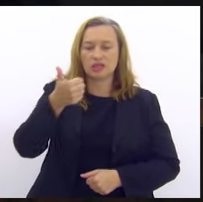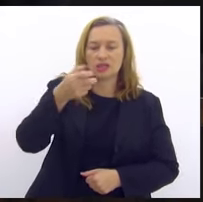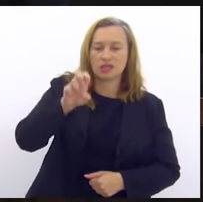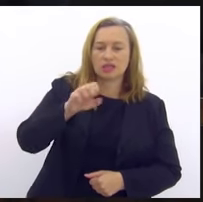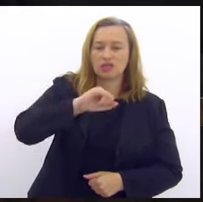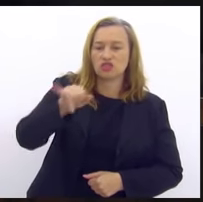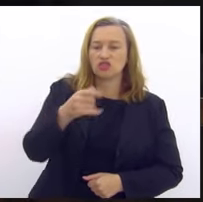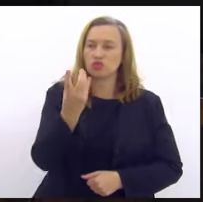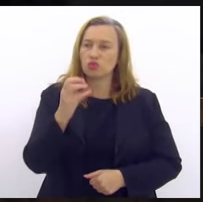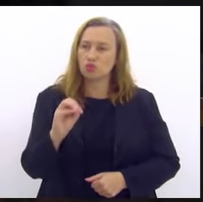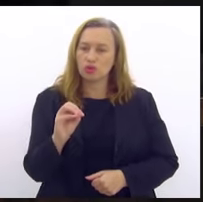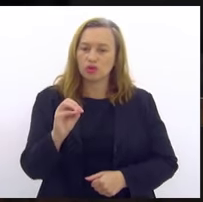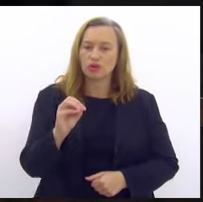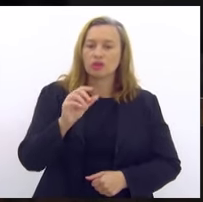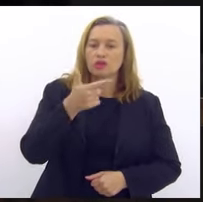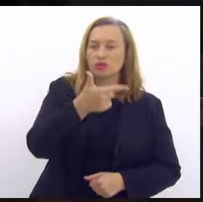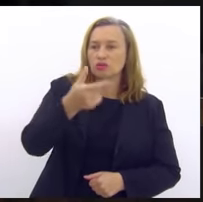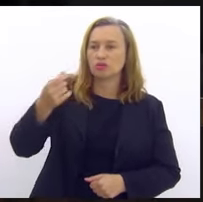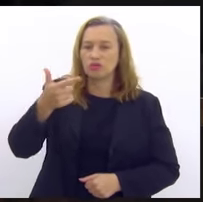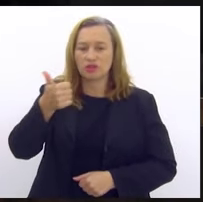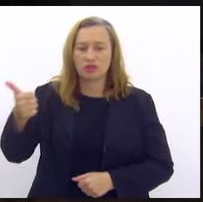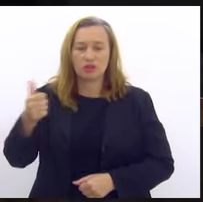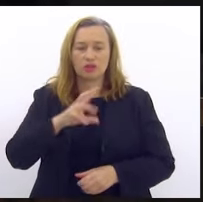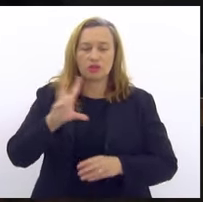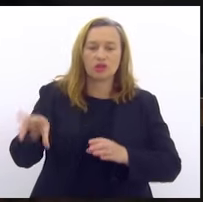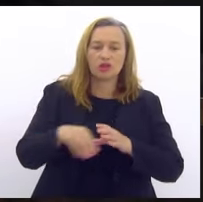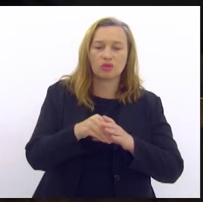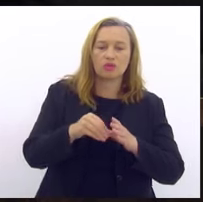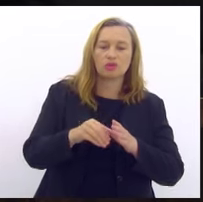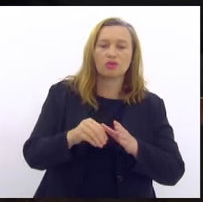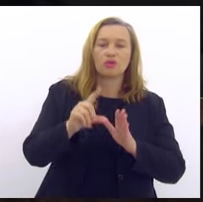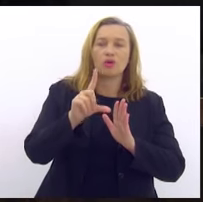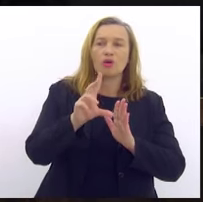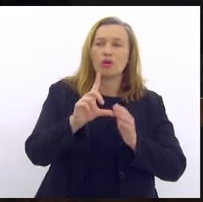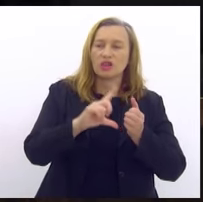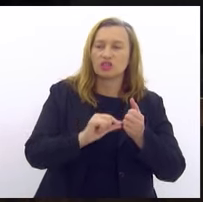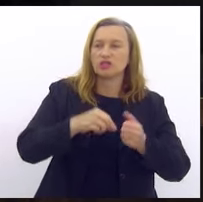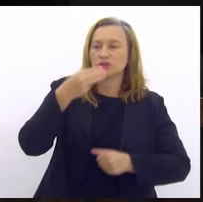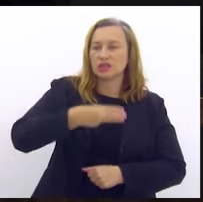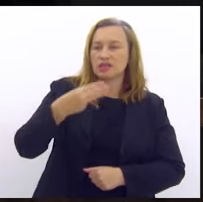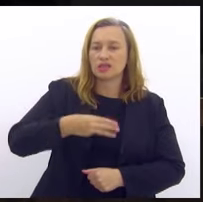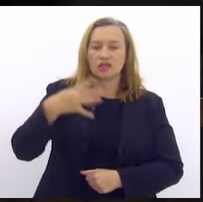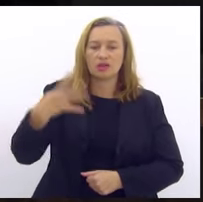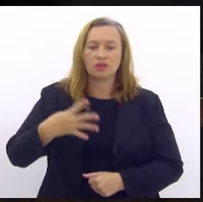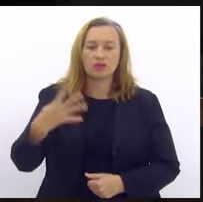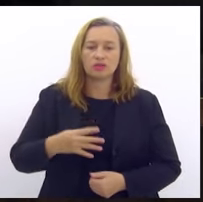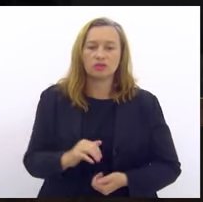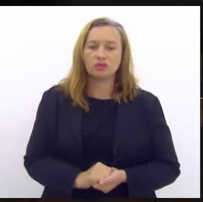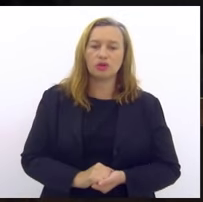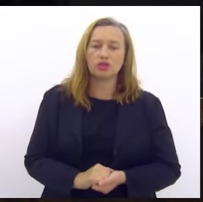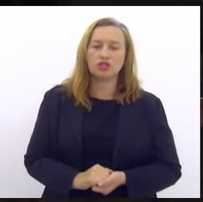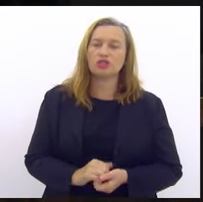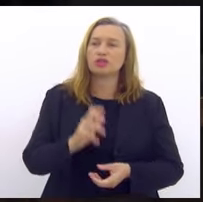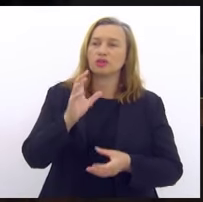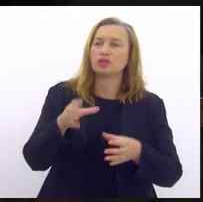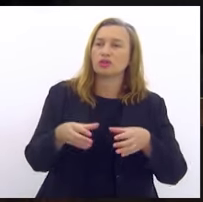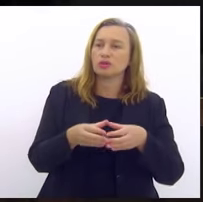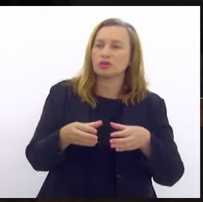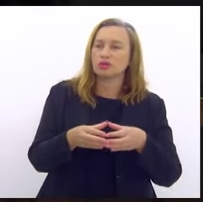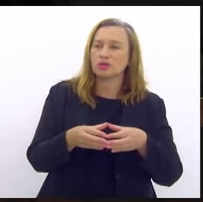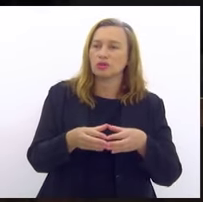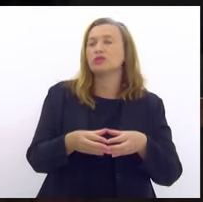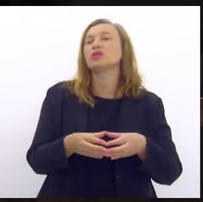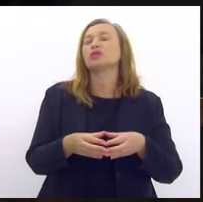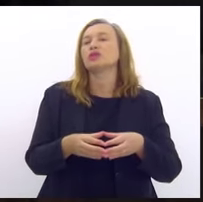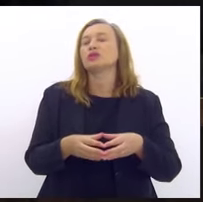junho de 2021, e inclui os artigos 3º e 4º, pendendo de parecer da Comissão de Emendas Constitucionais